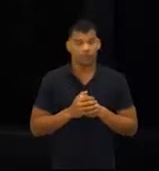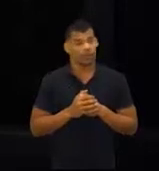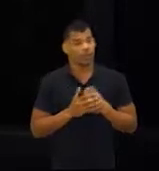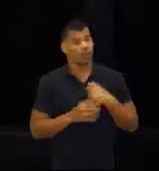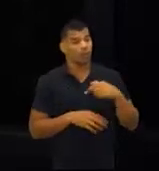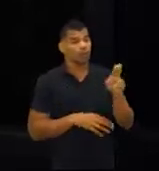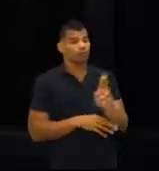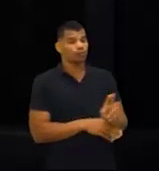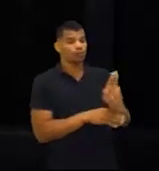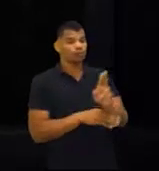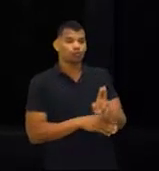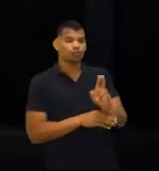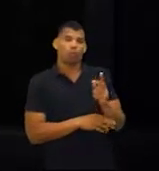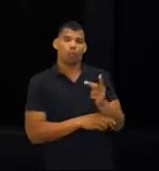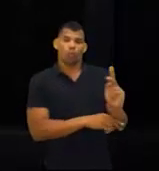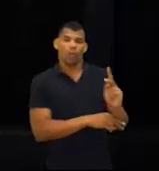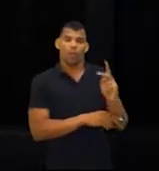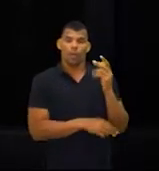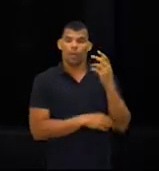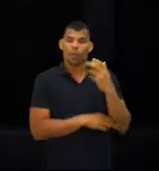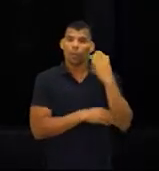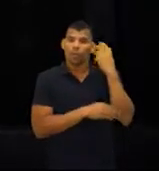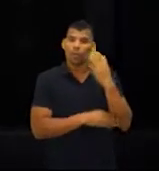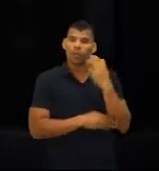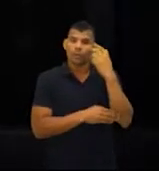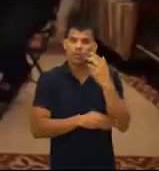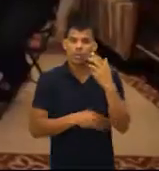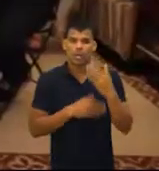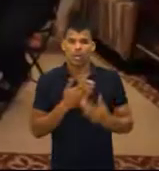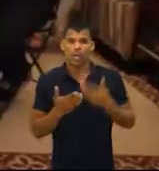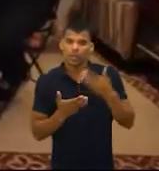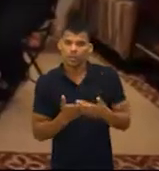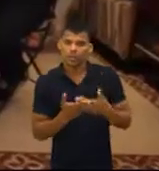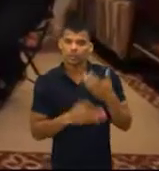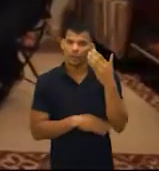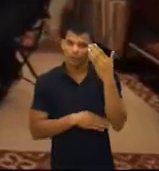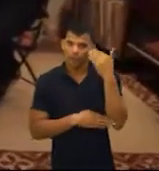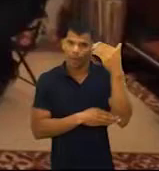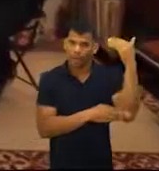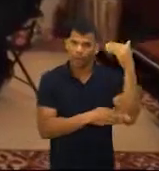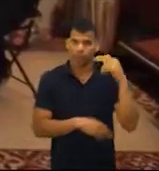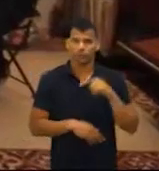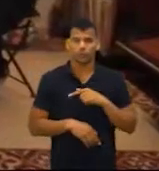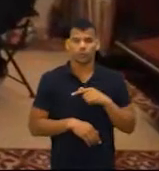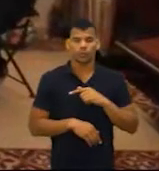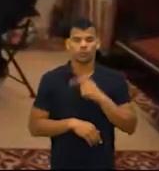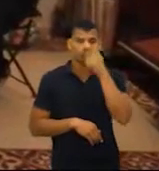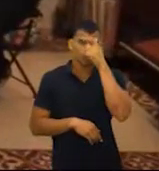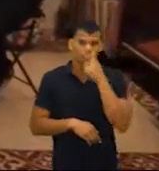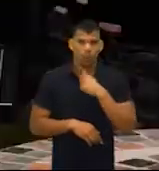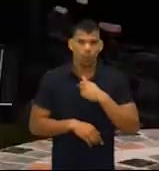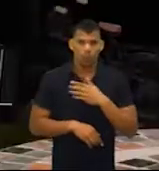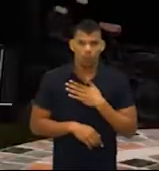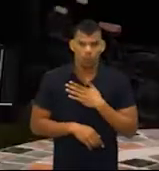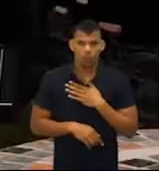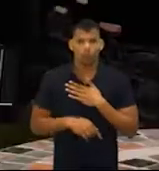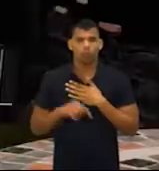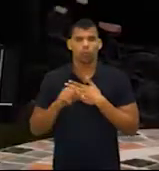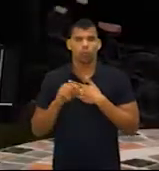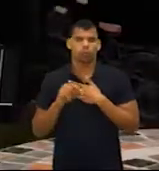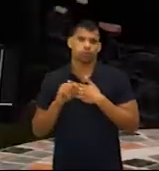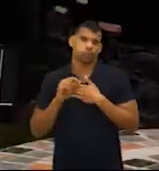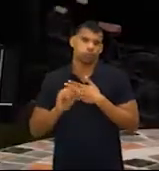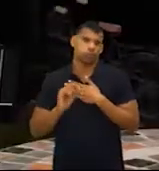até hoje, faz muito sucesso. E eu estava muito desgostoso de estar querendo ir